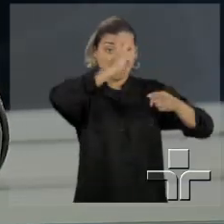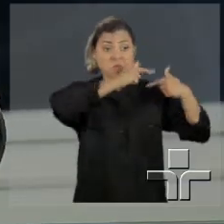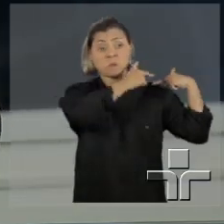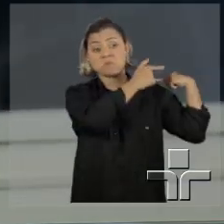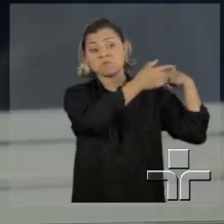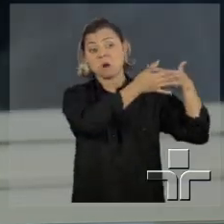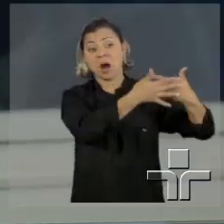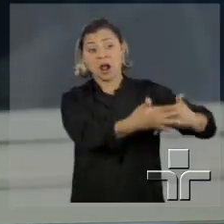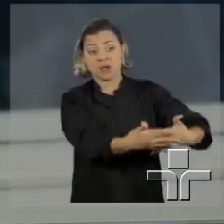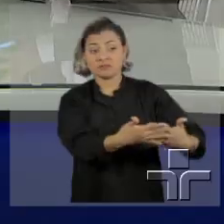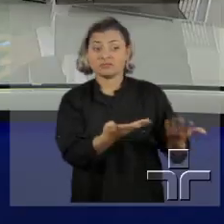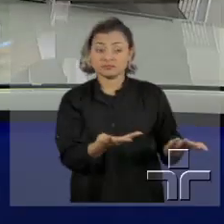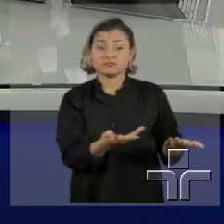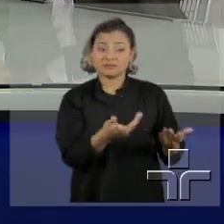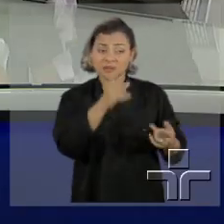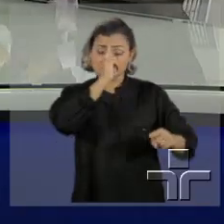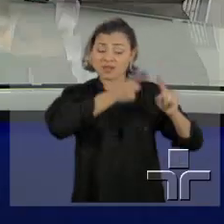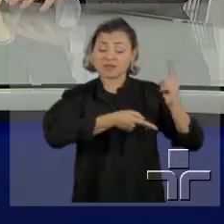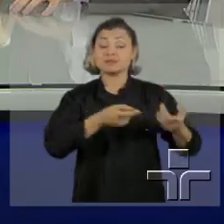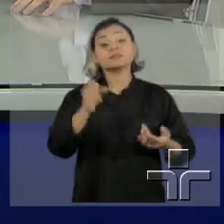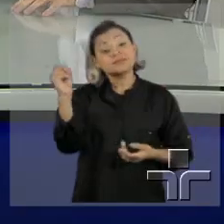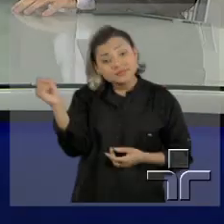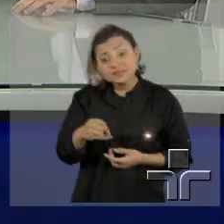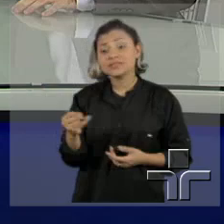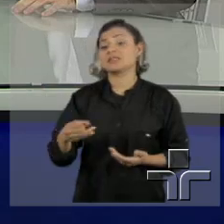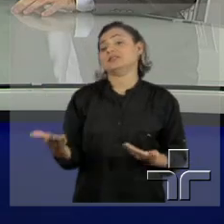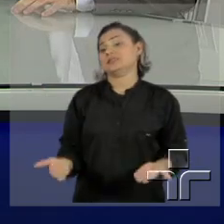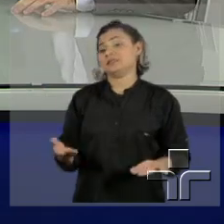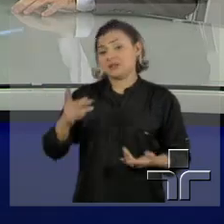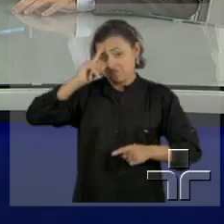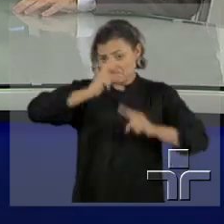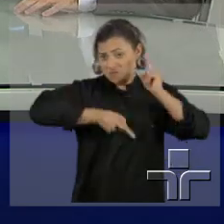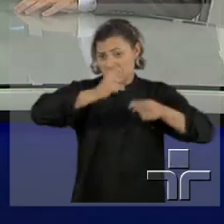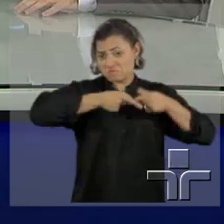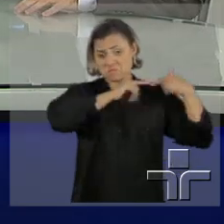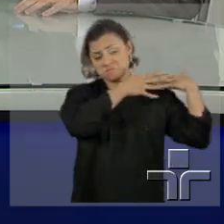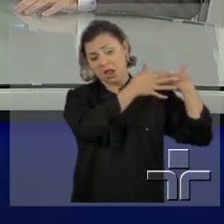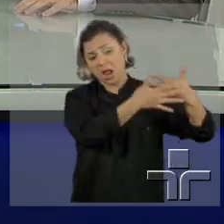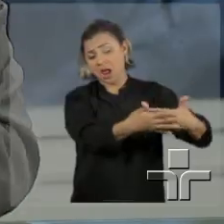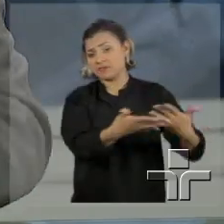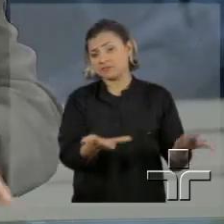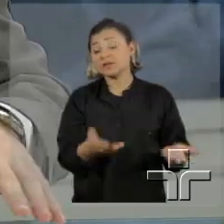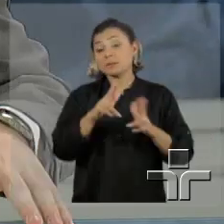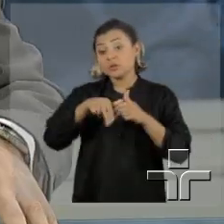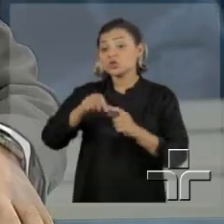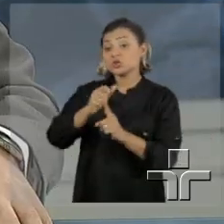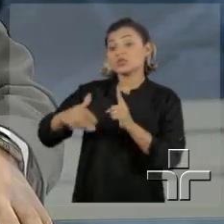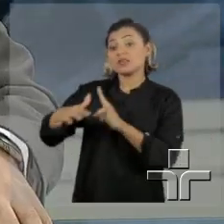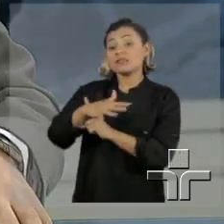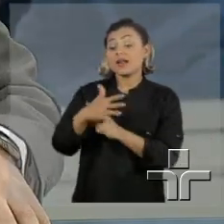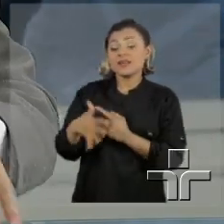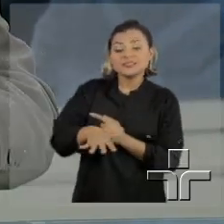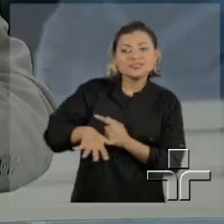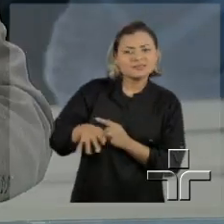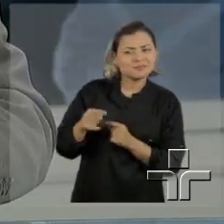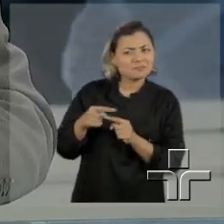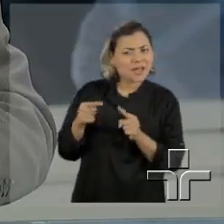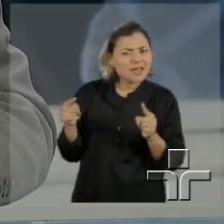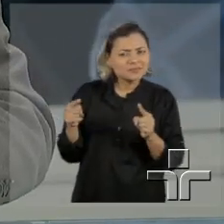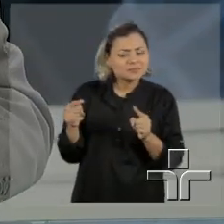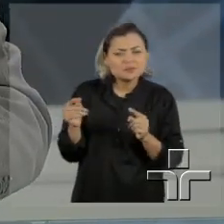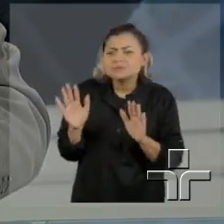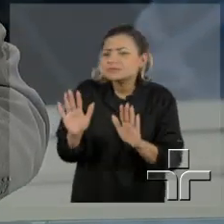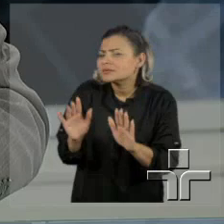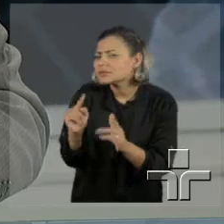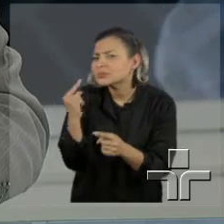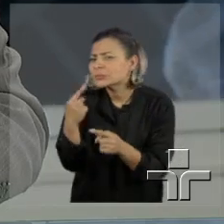enfim. Um feudo, né? Um feudo, enfeudalizados. E você tem esses movimentos que provêm da sociedade. Agora tem uma questão também. Por que então